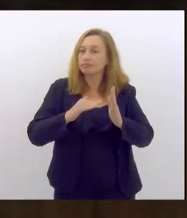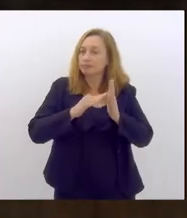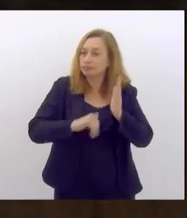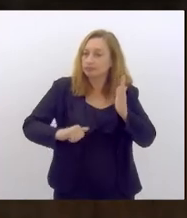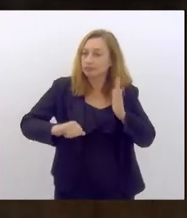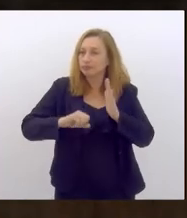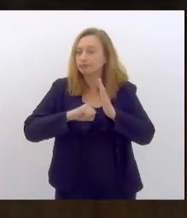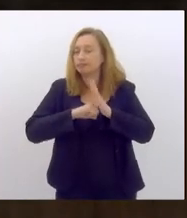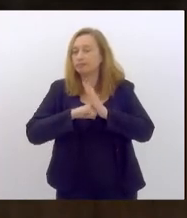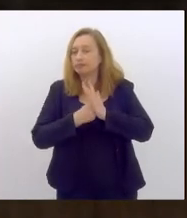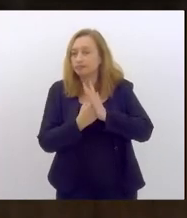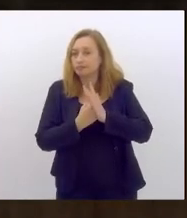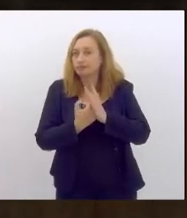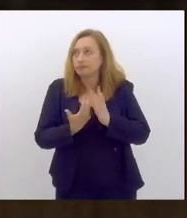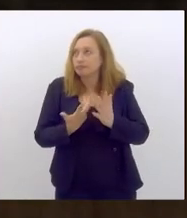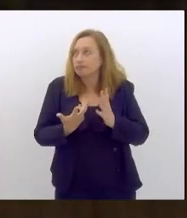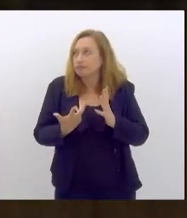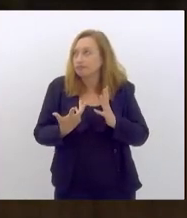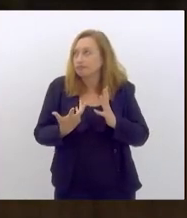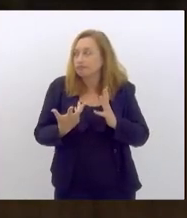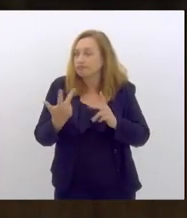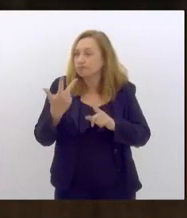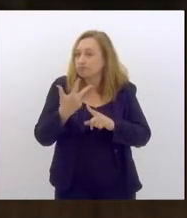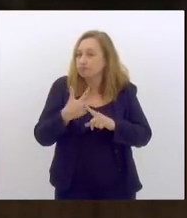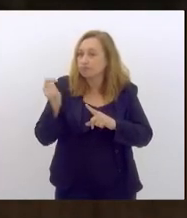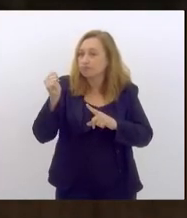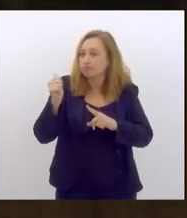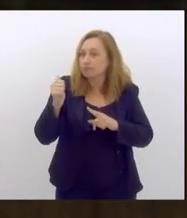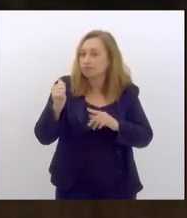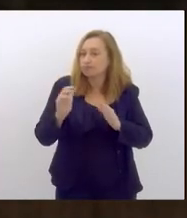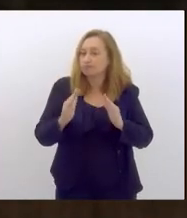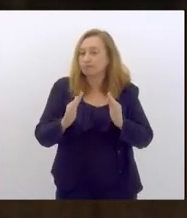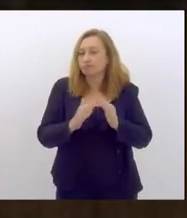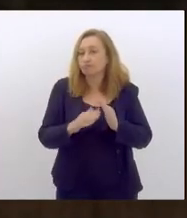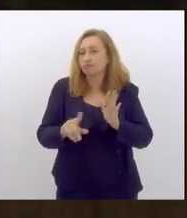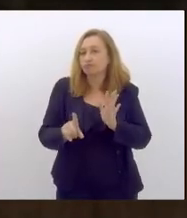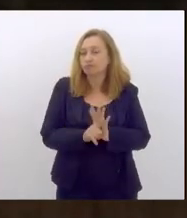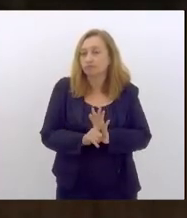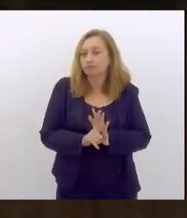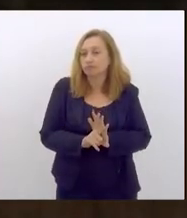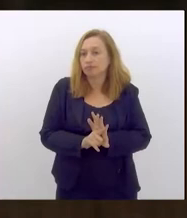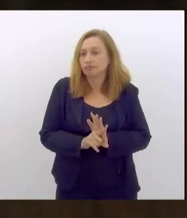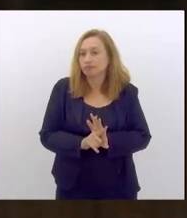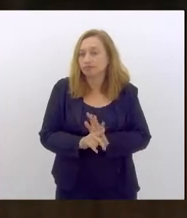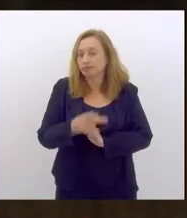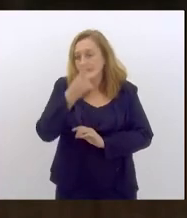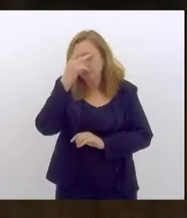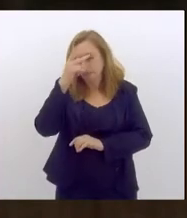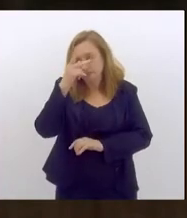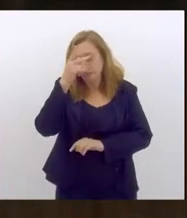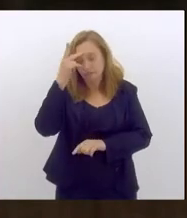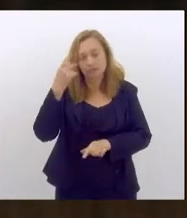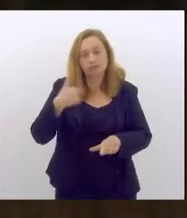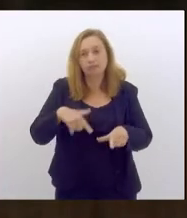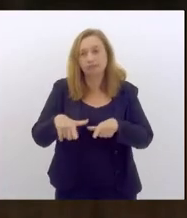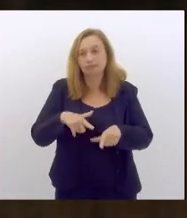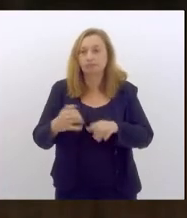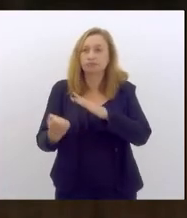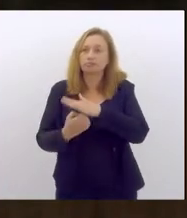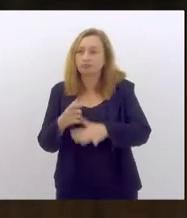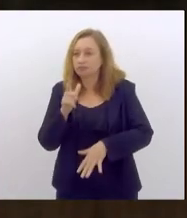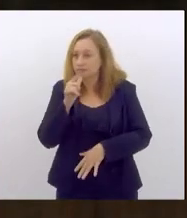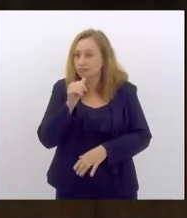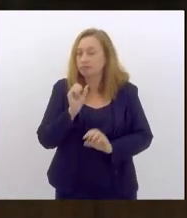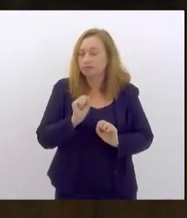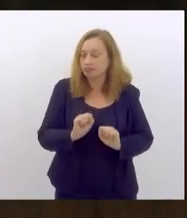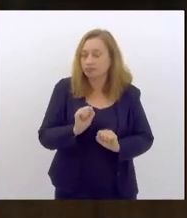veto. Isso é uma vitória para essa casa de leis. E os trabalhadores da SEDAE podem